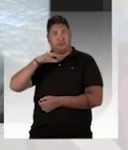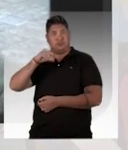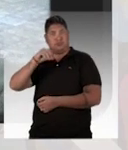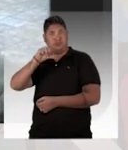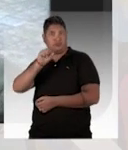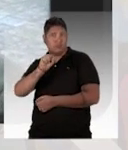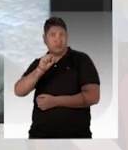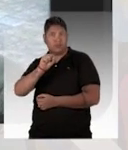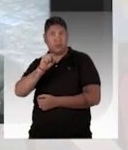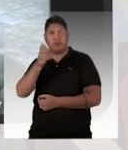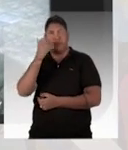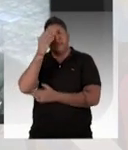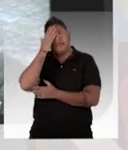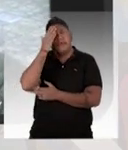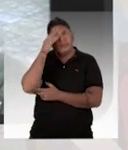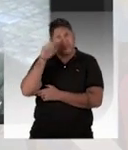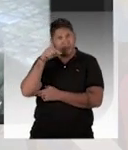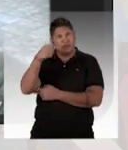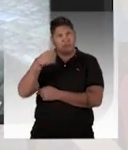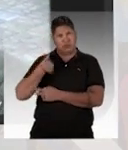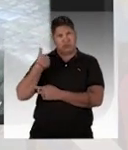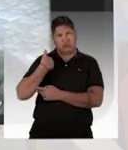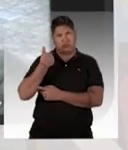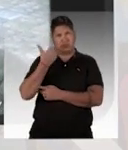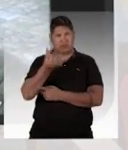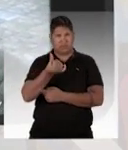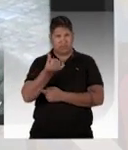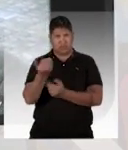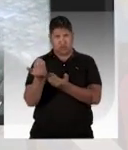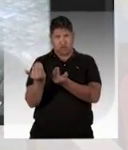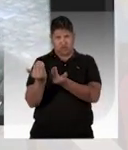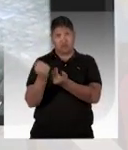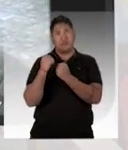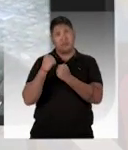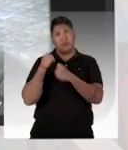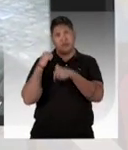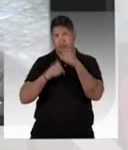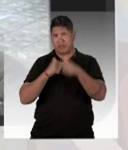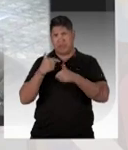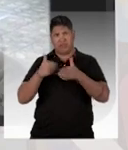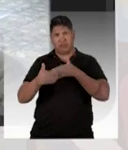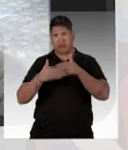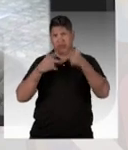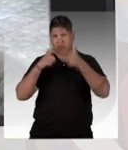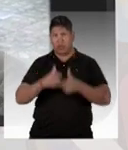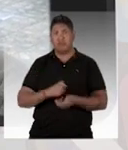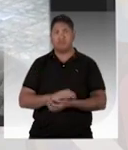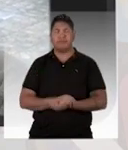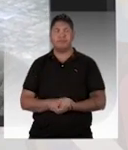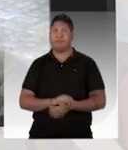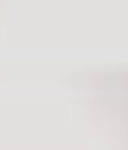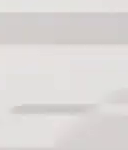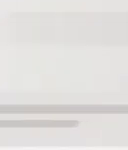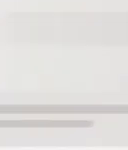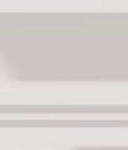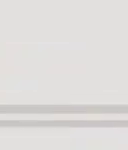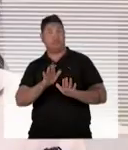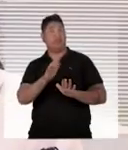Eu sou Marcos Júnior, de Angra dos Reis. Eu queria saber se depois dos 16 anos o adolescente pode exercer qualquer